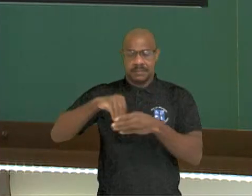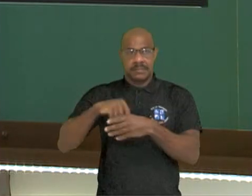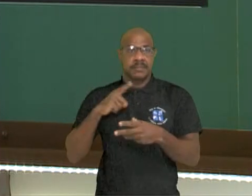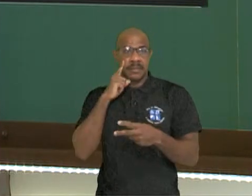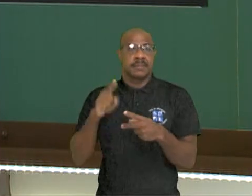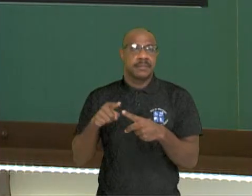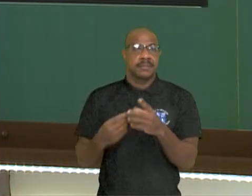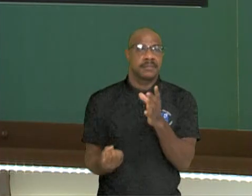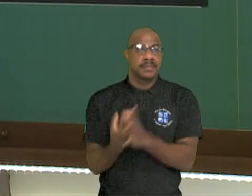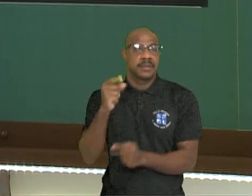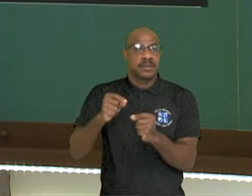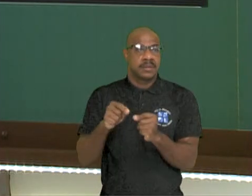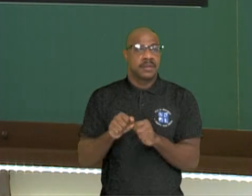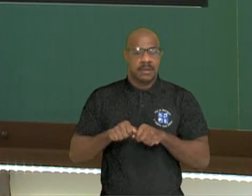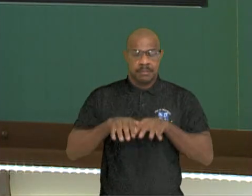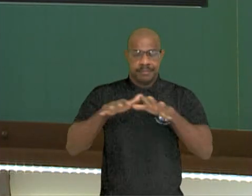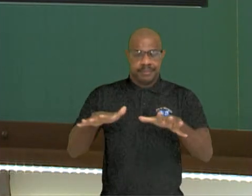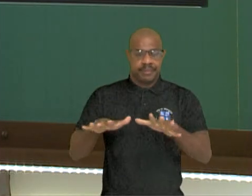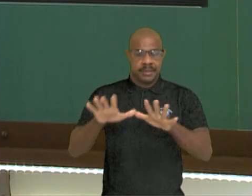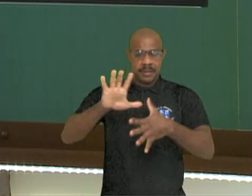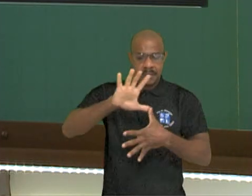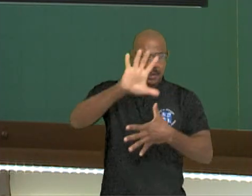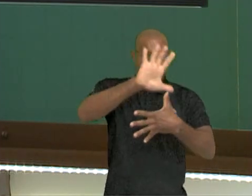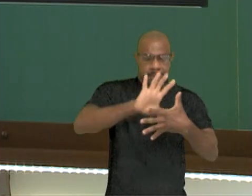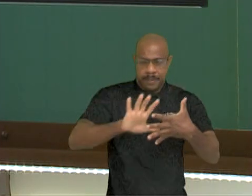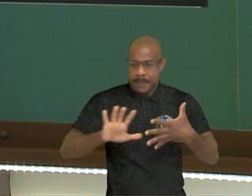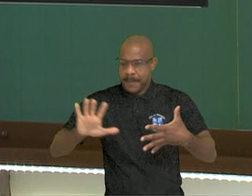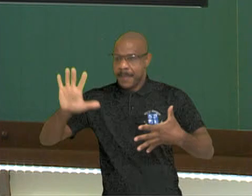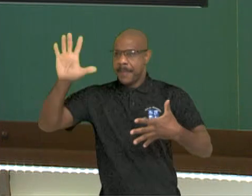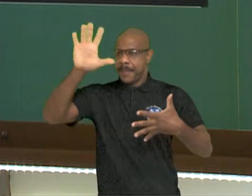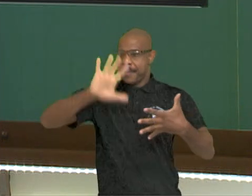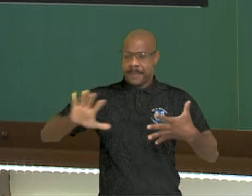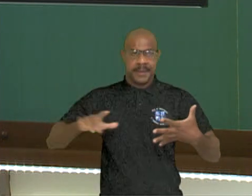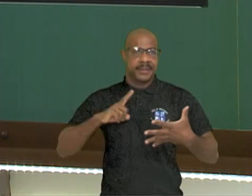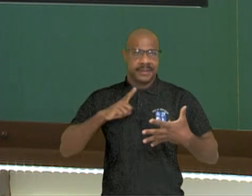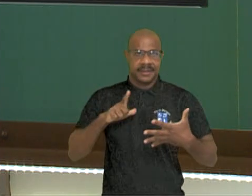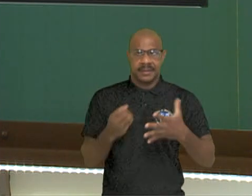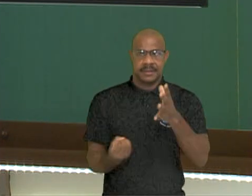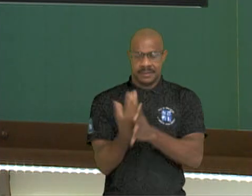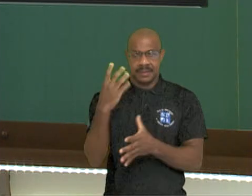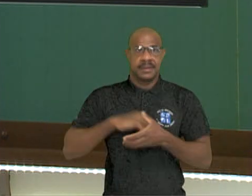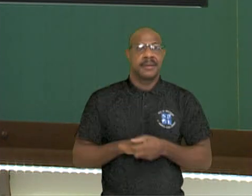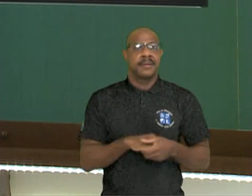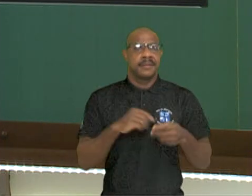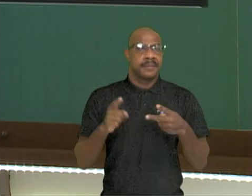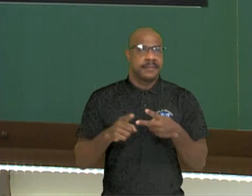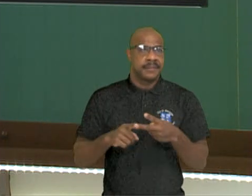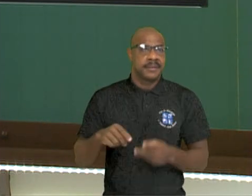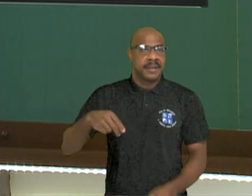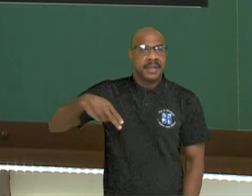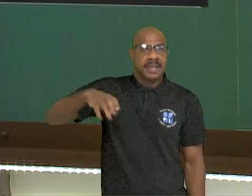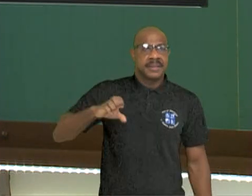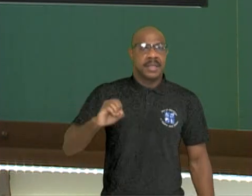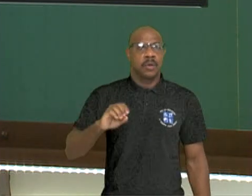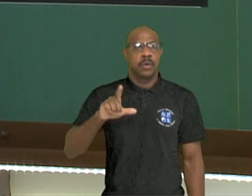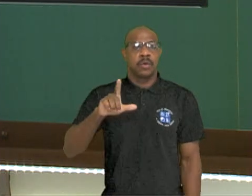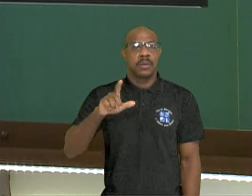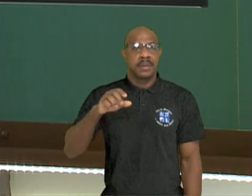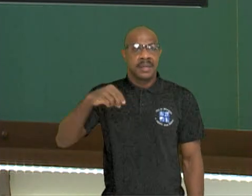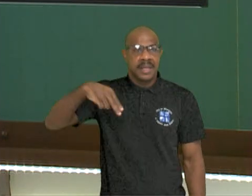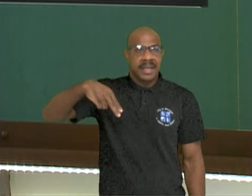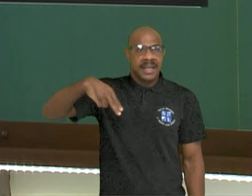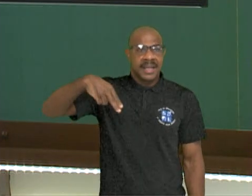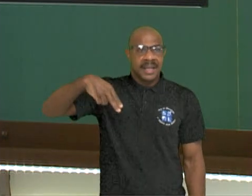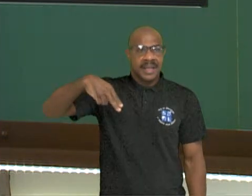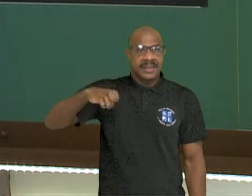os continentes são distribuídos na forma atual que nós conhecemos. E o neógeno, que é aquele momento em que a Terra se resfriou, o período